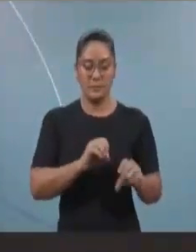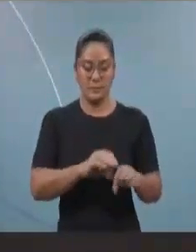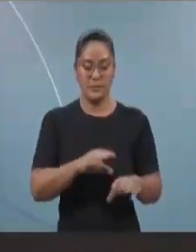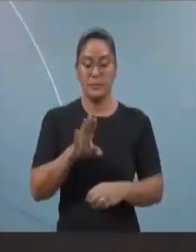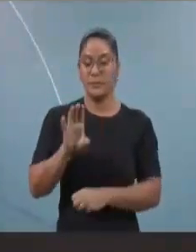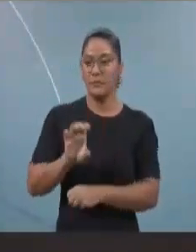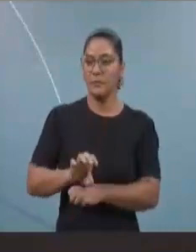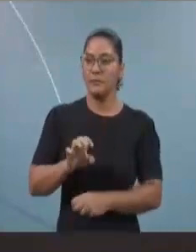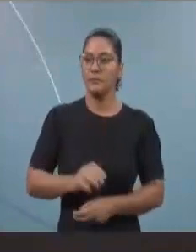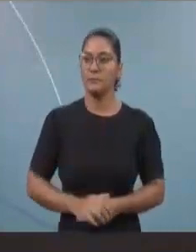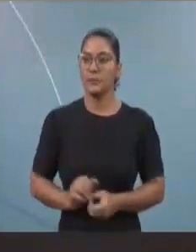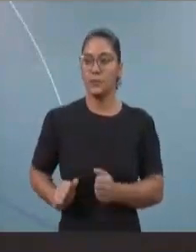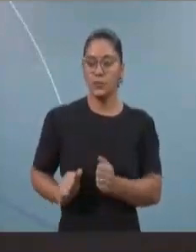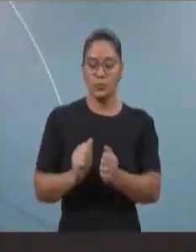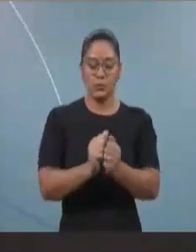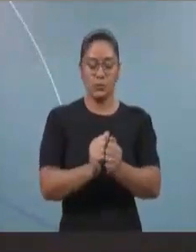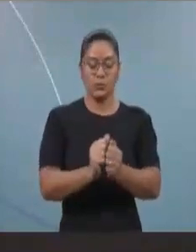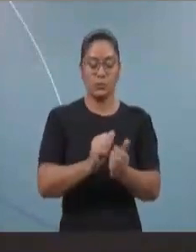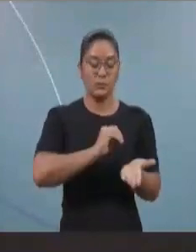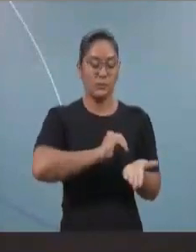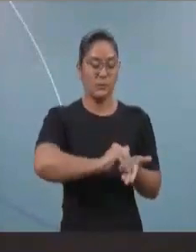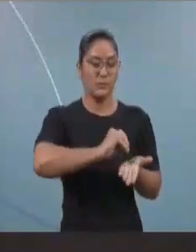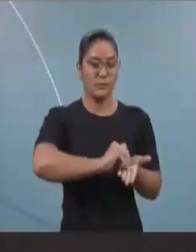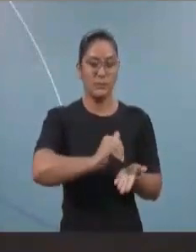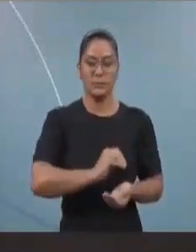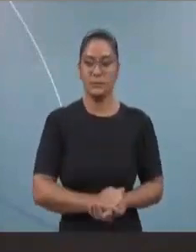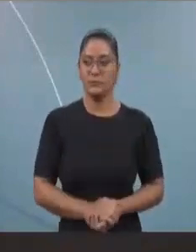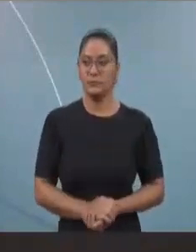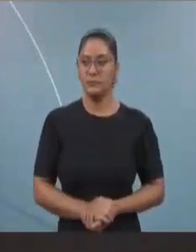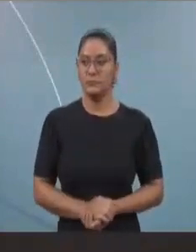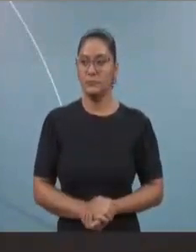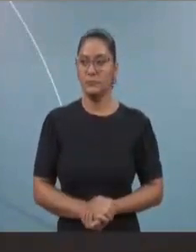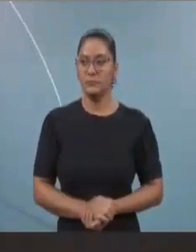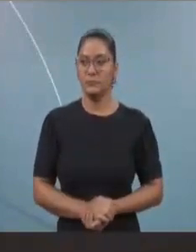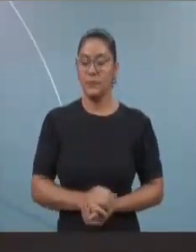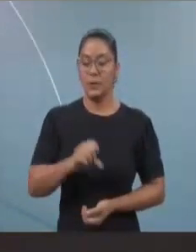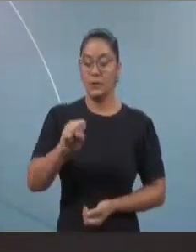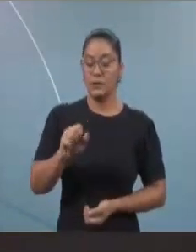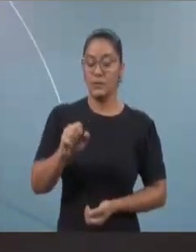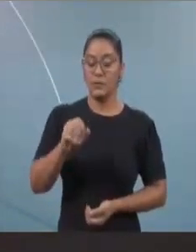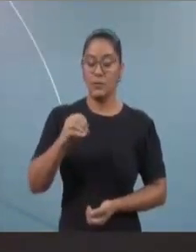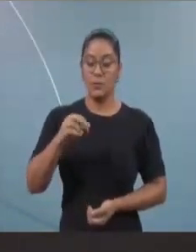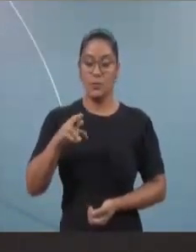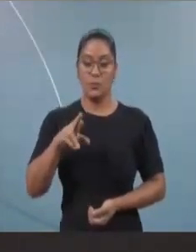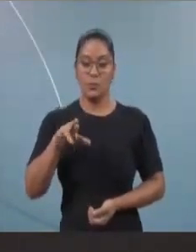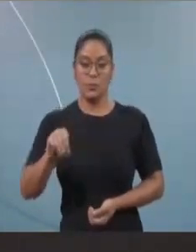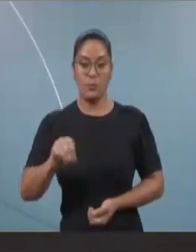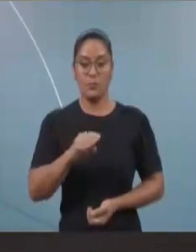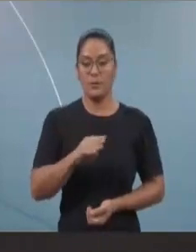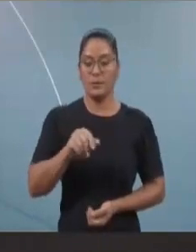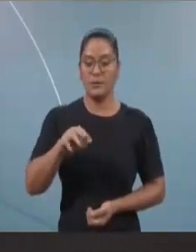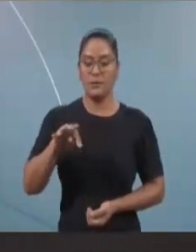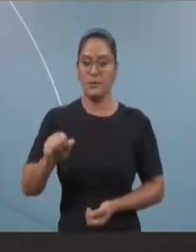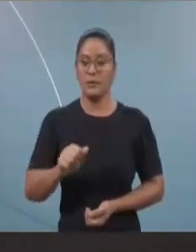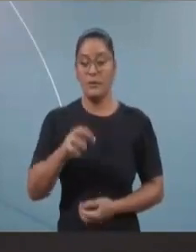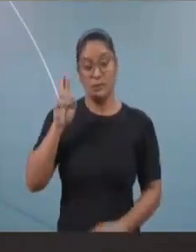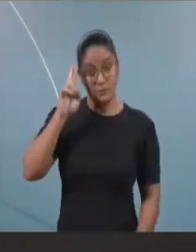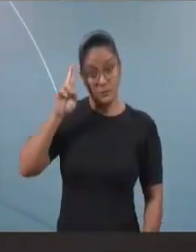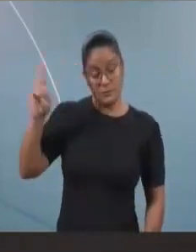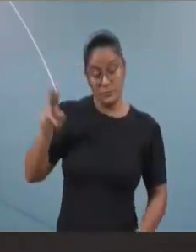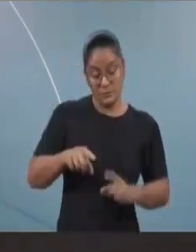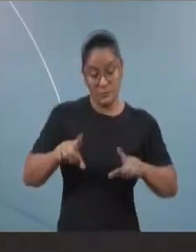Estado junto com a secretária Socorro Batista e o chefe de